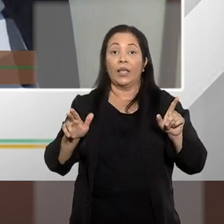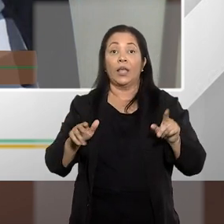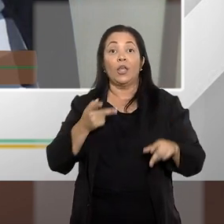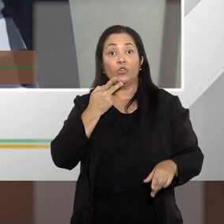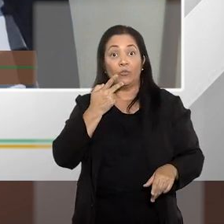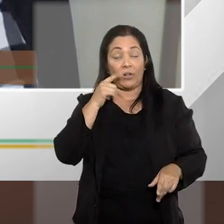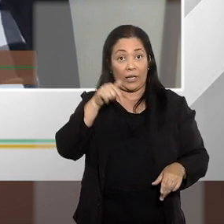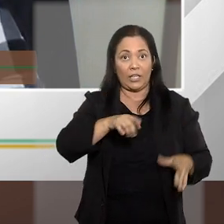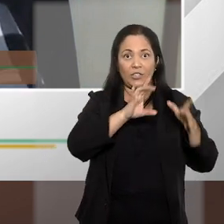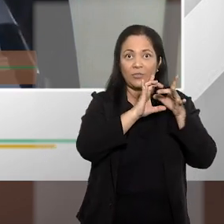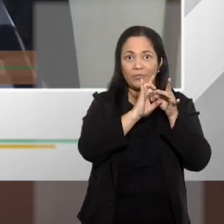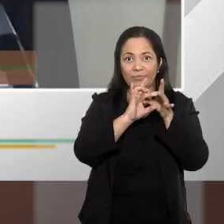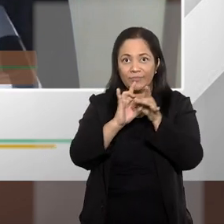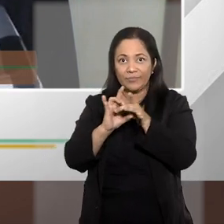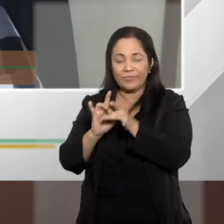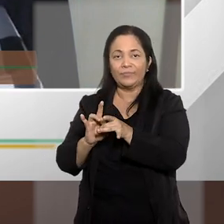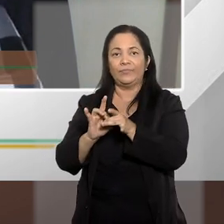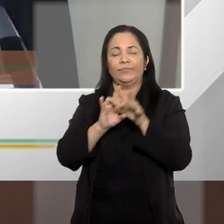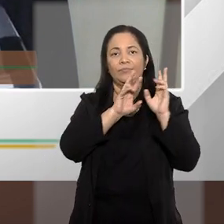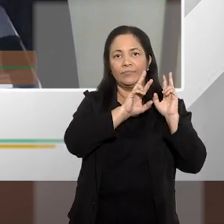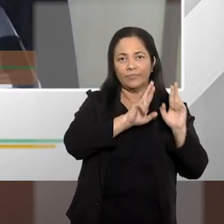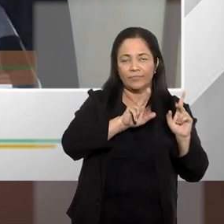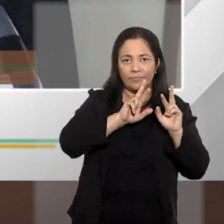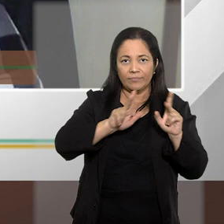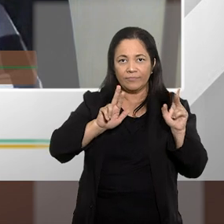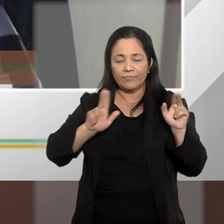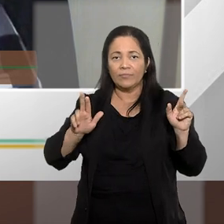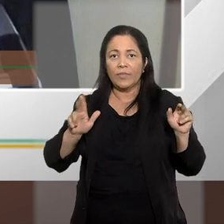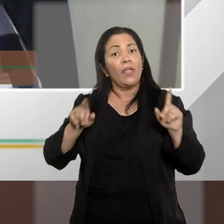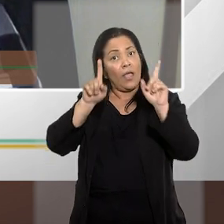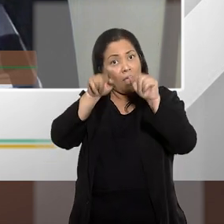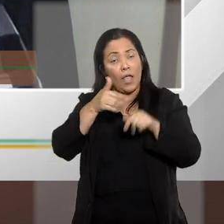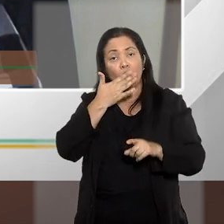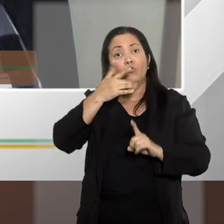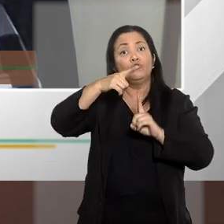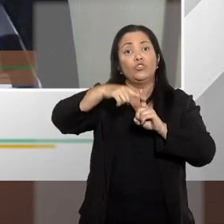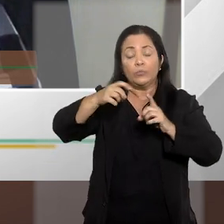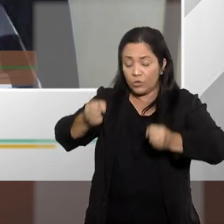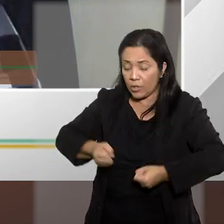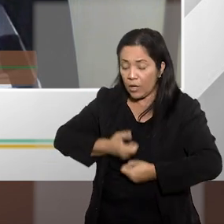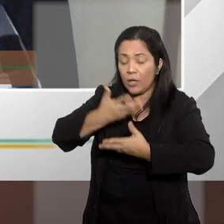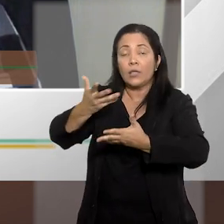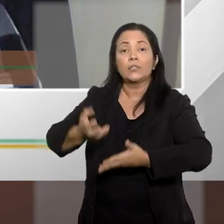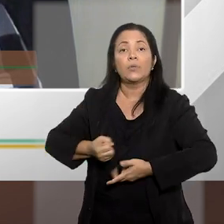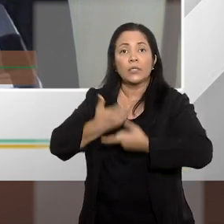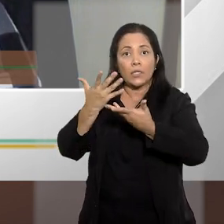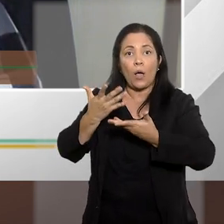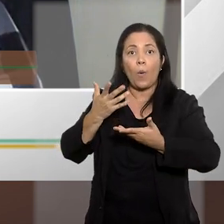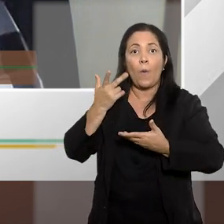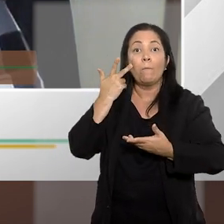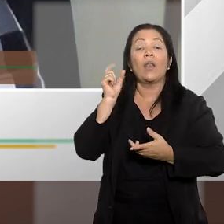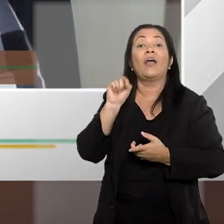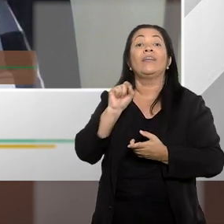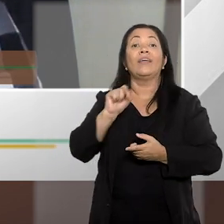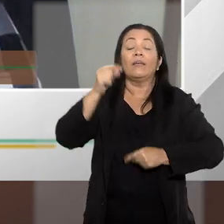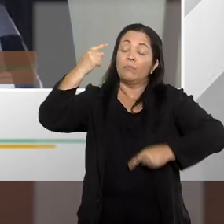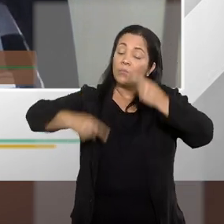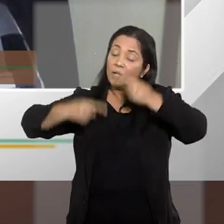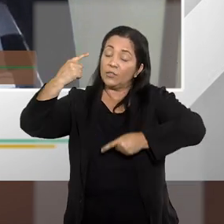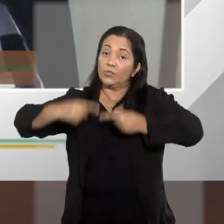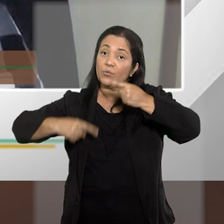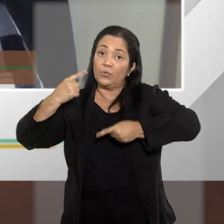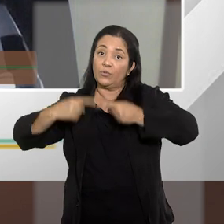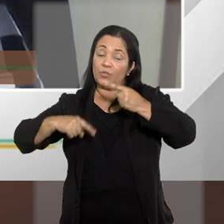essa neutralidade ela é uma forma de expressão para uma desconstrução social e não